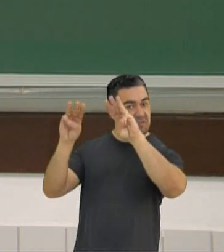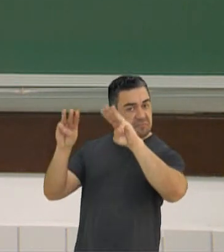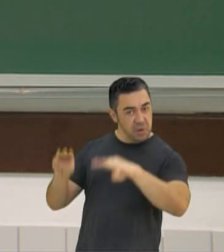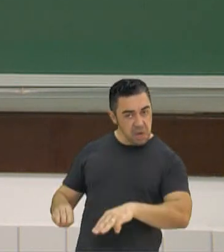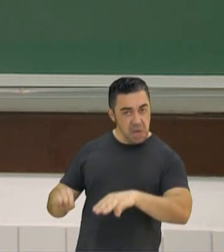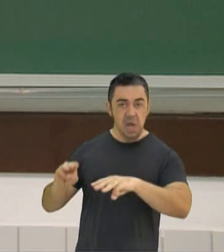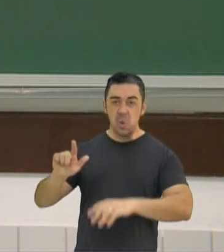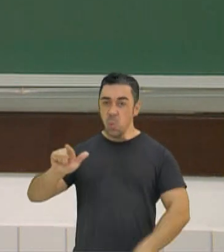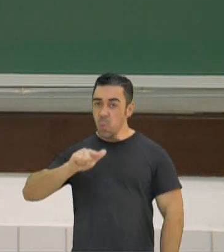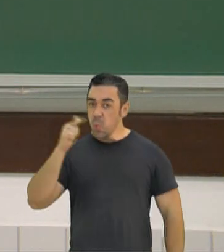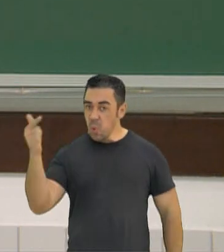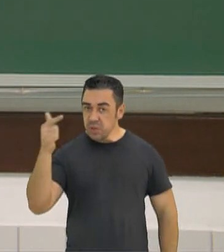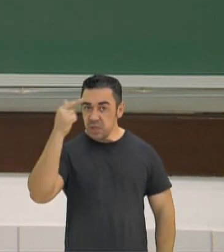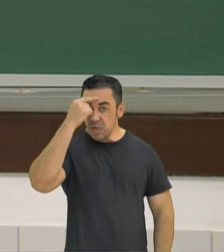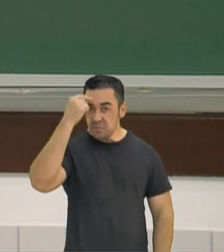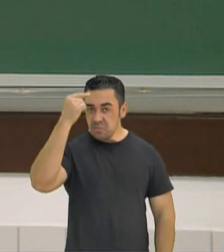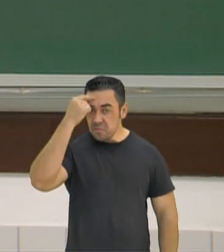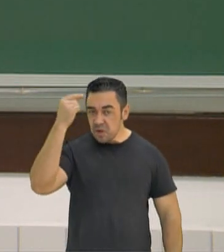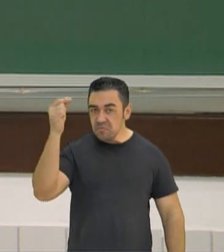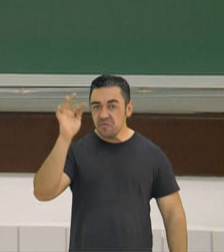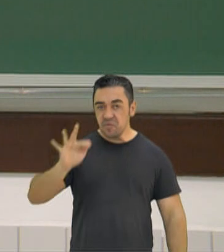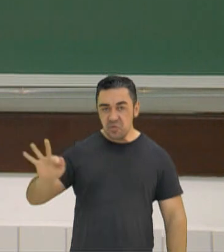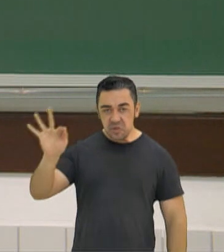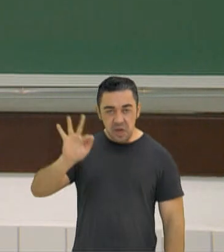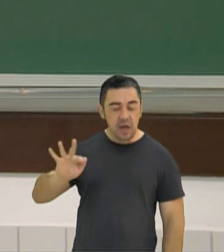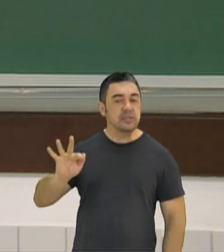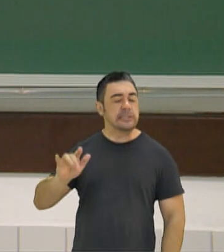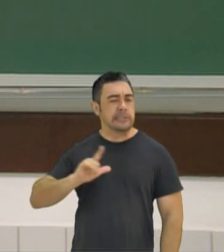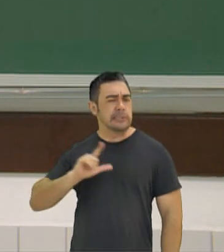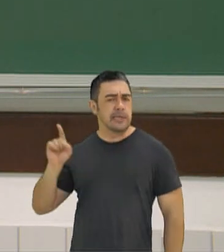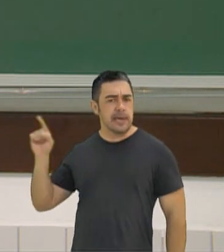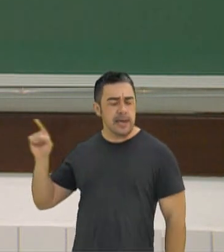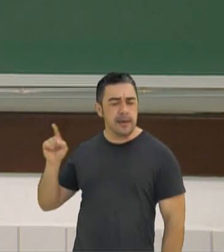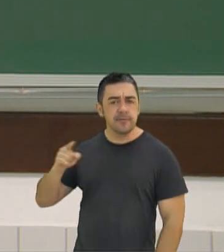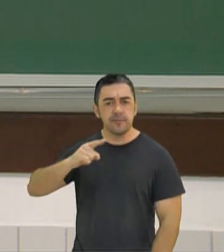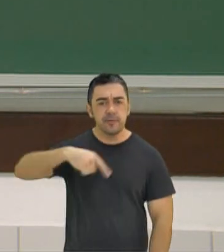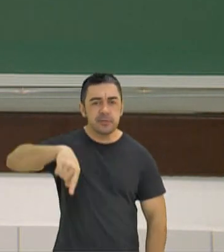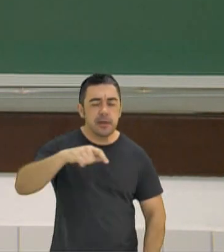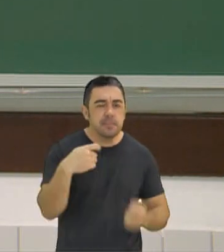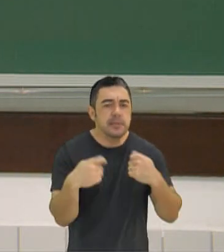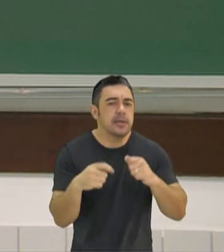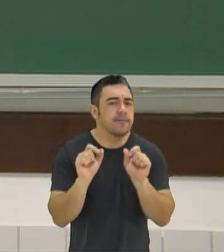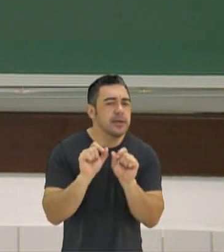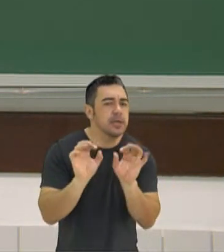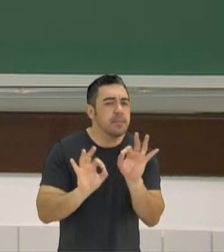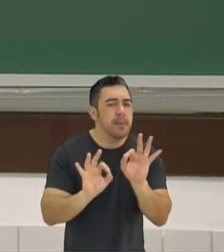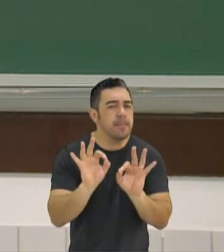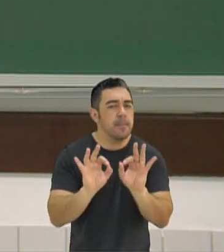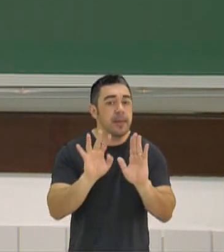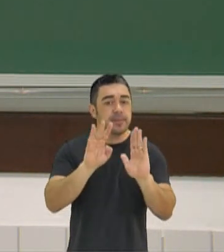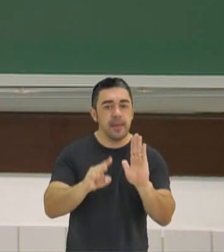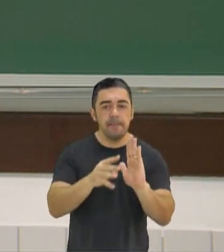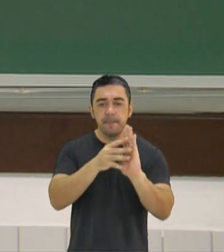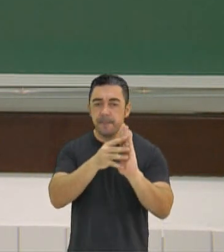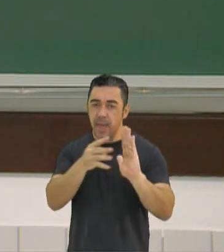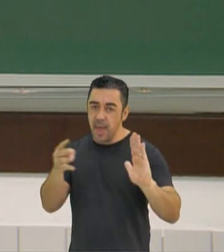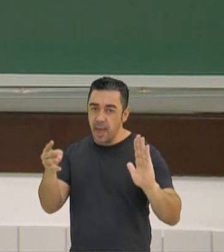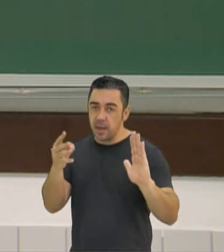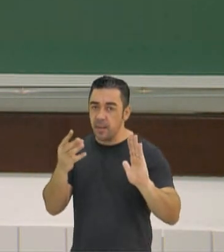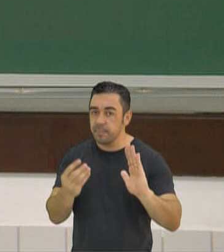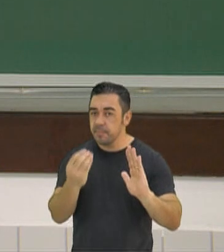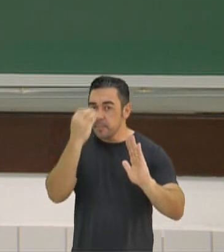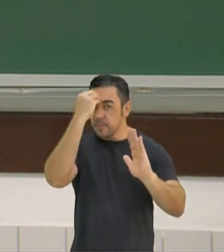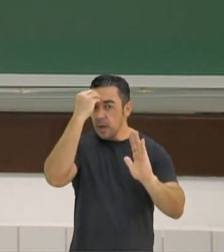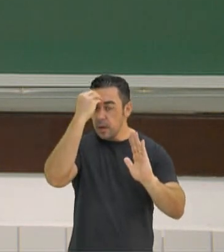outras universidades. Para fazer essa execução dessa atividade, eu solicito a vocês montarem uma tabelinha. Esta tabela, ela